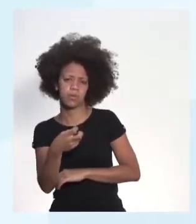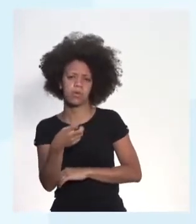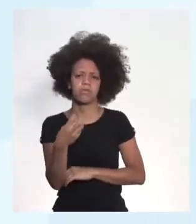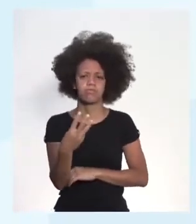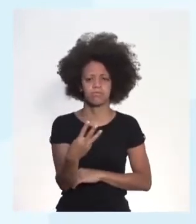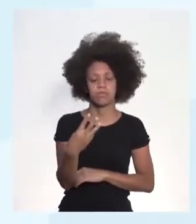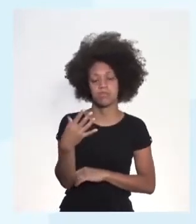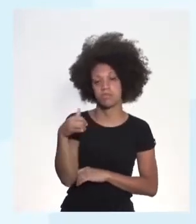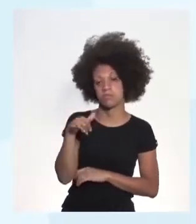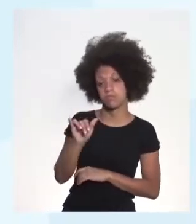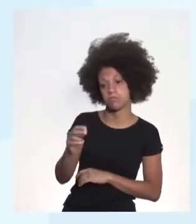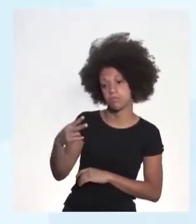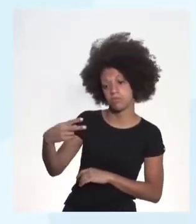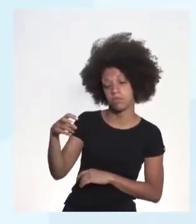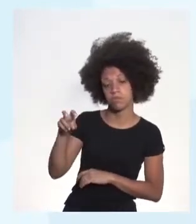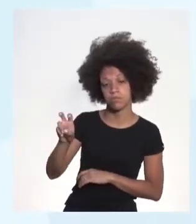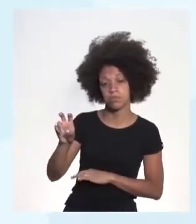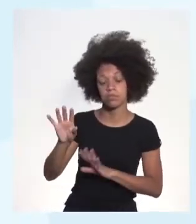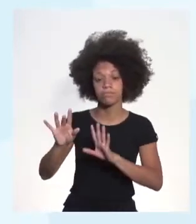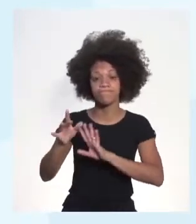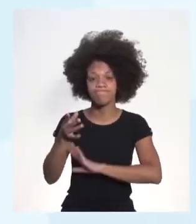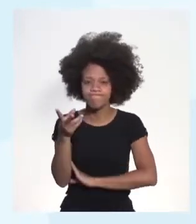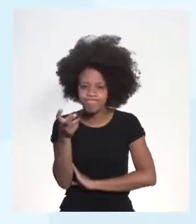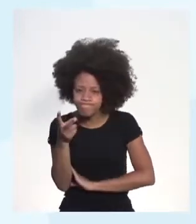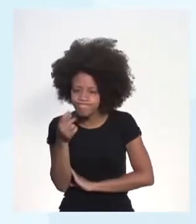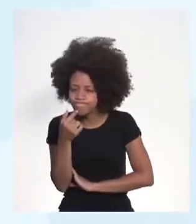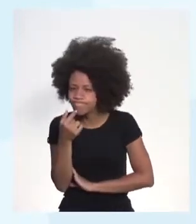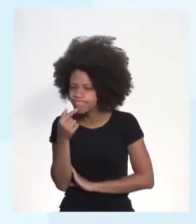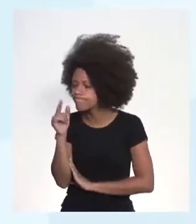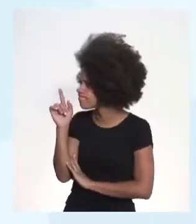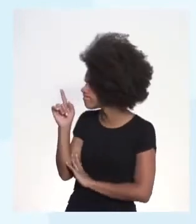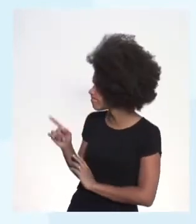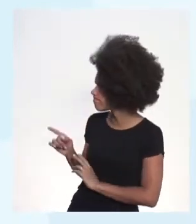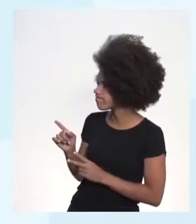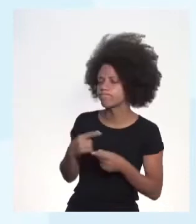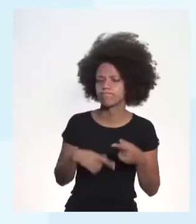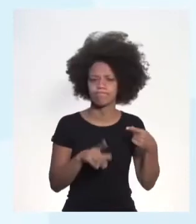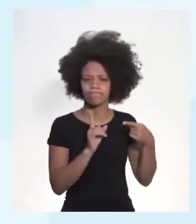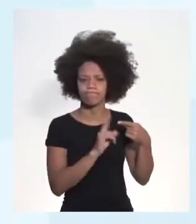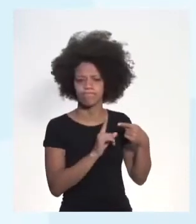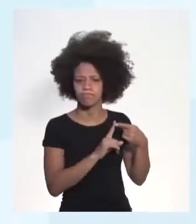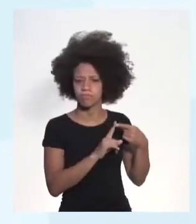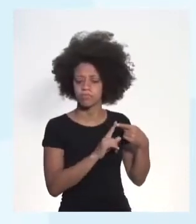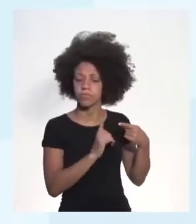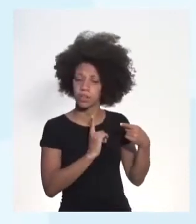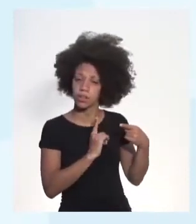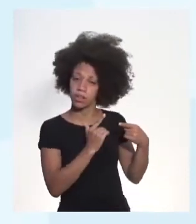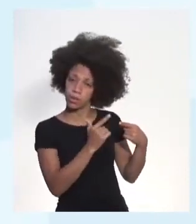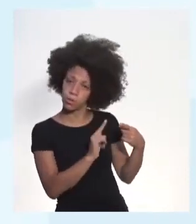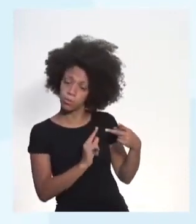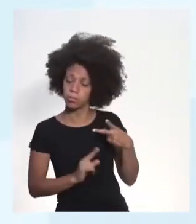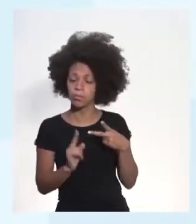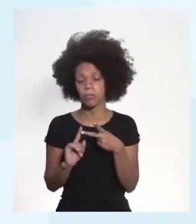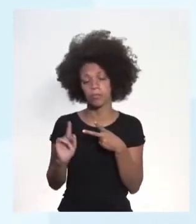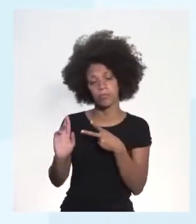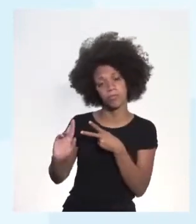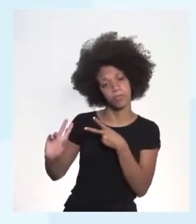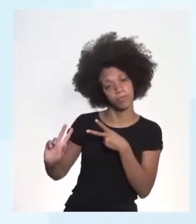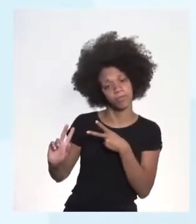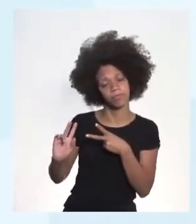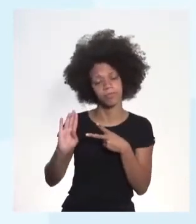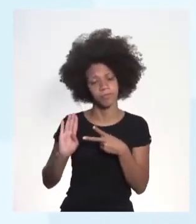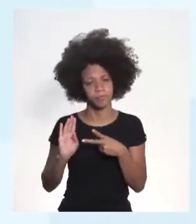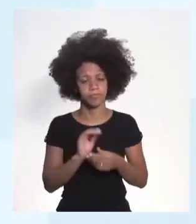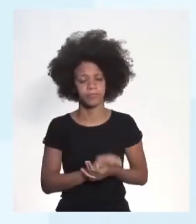= 5 então perceba que nós temos aí embaixo no item a uma expressão e no item B outra